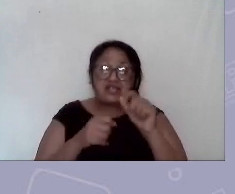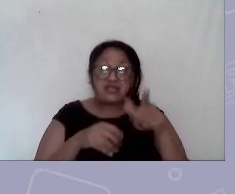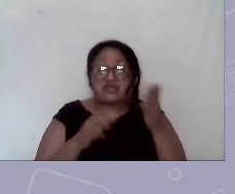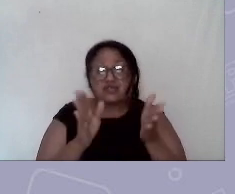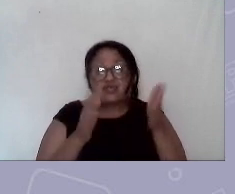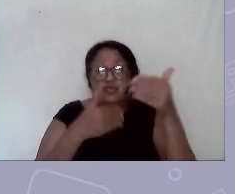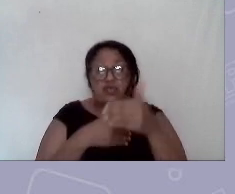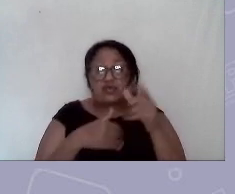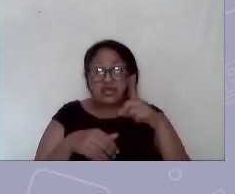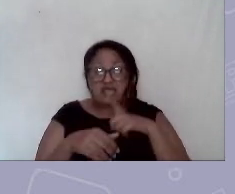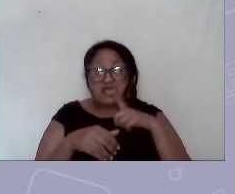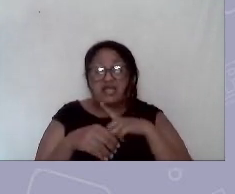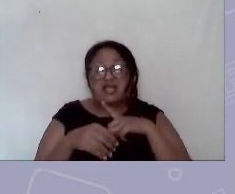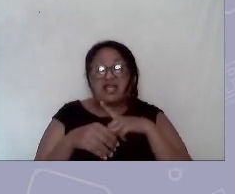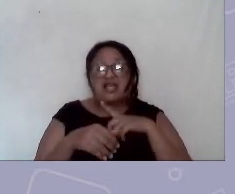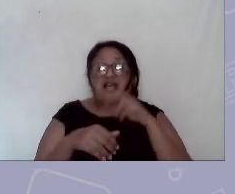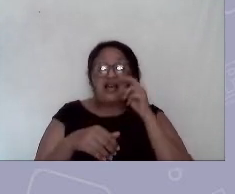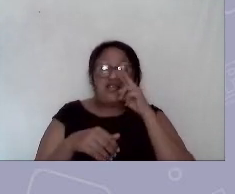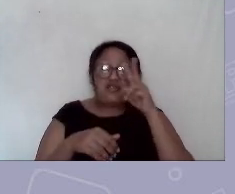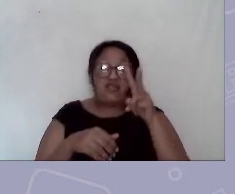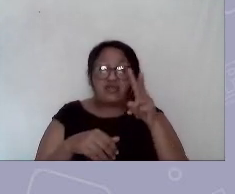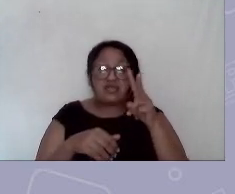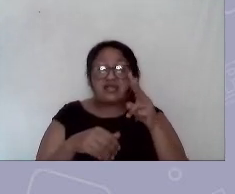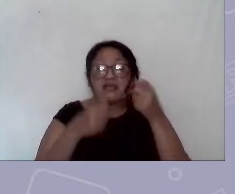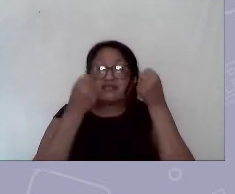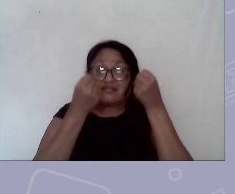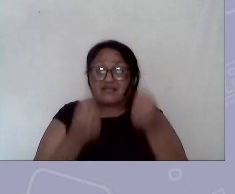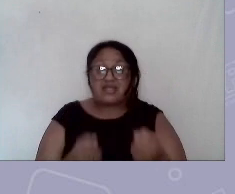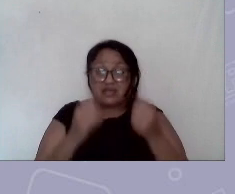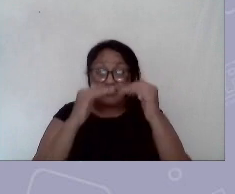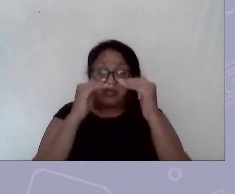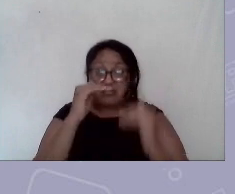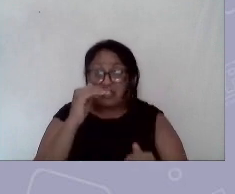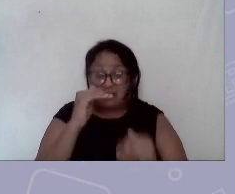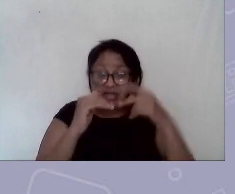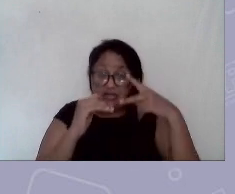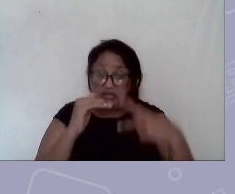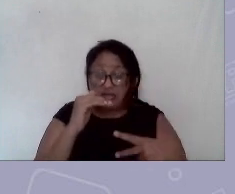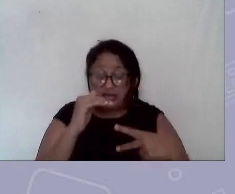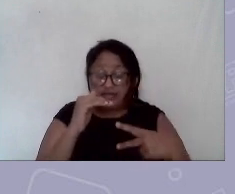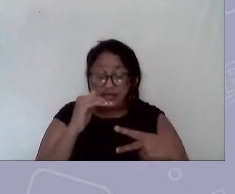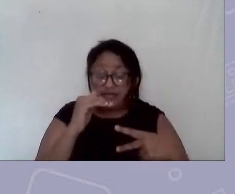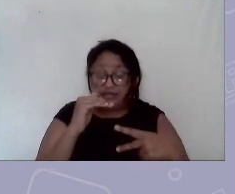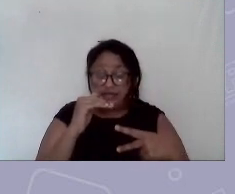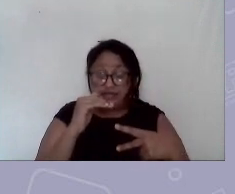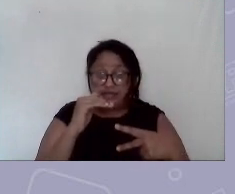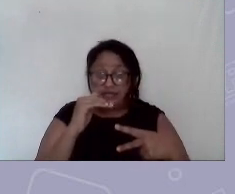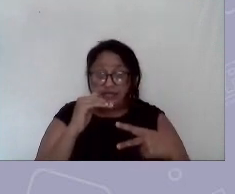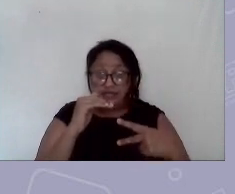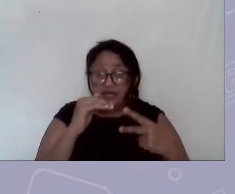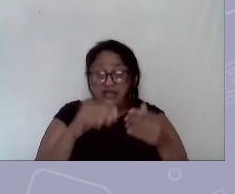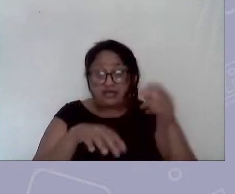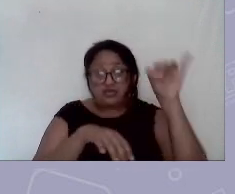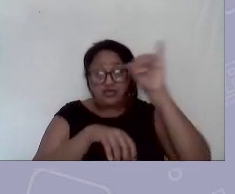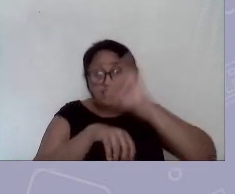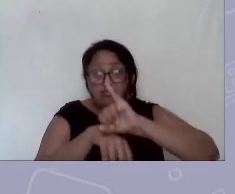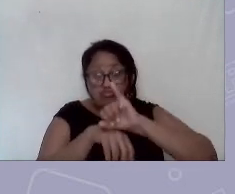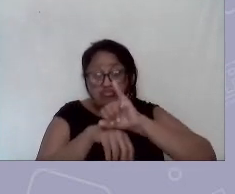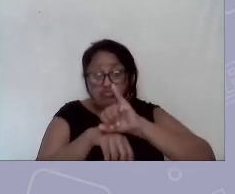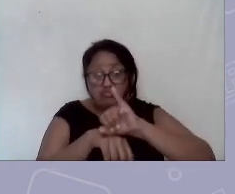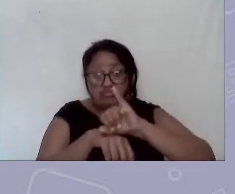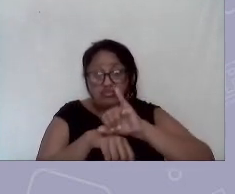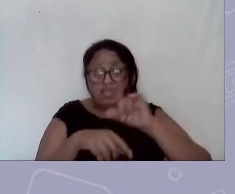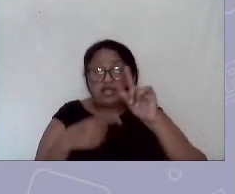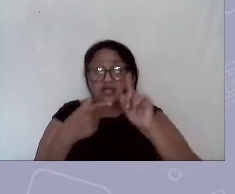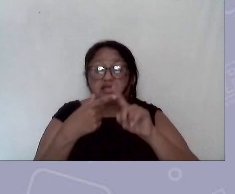tem a força peso vertical para baixo né? que é uma força devido à afiação desse bloco com o centro da terra tem